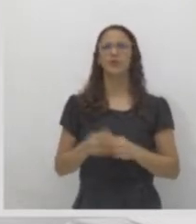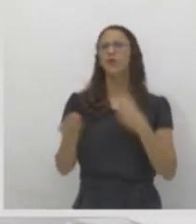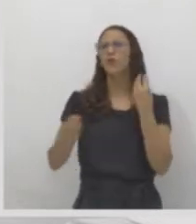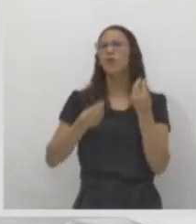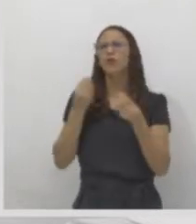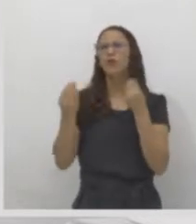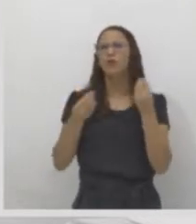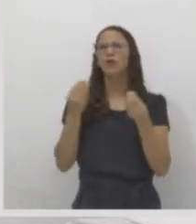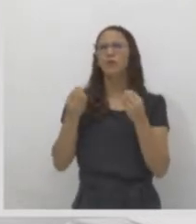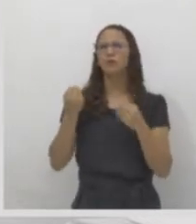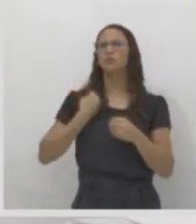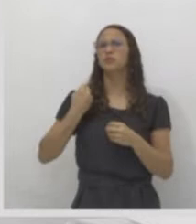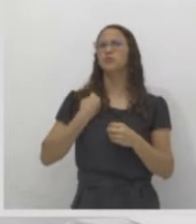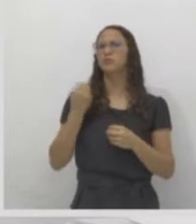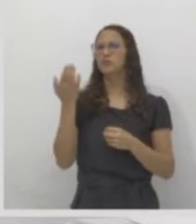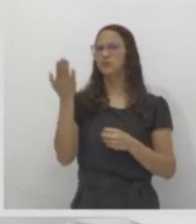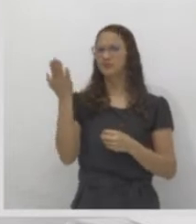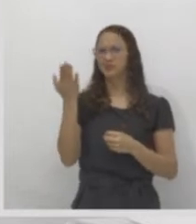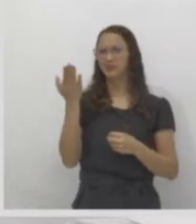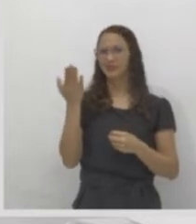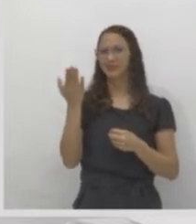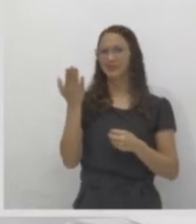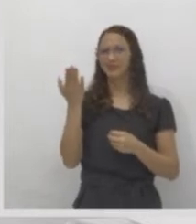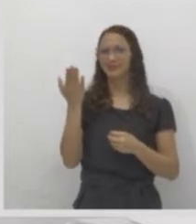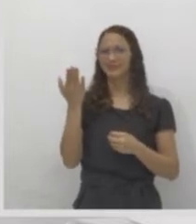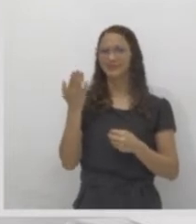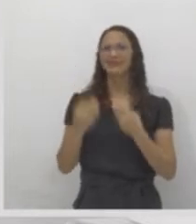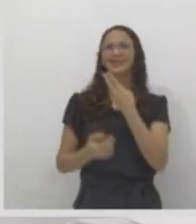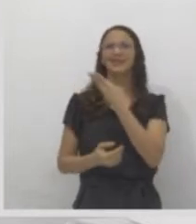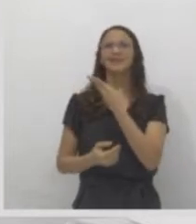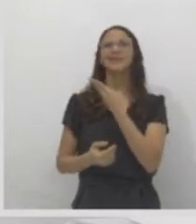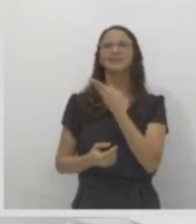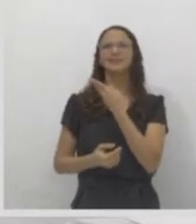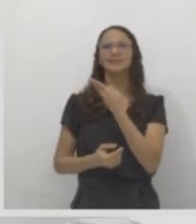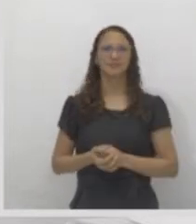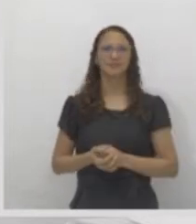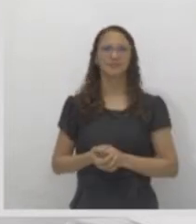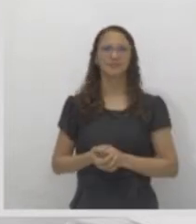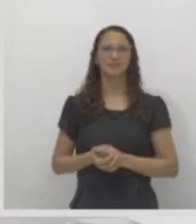escreveria esse número no quadro valor de lugar?